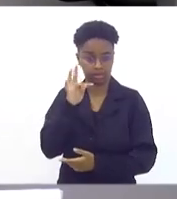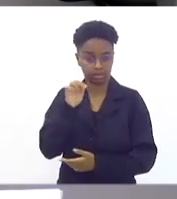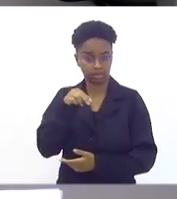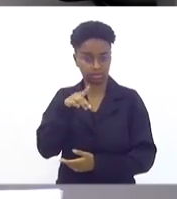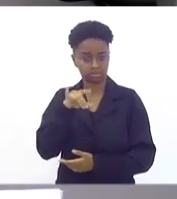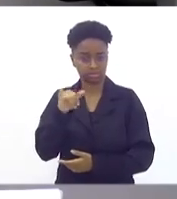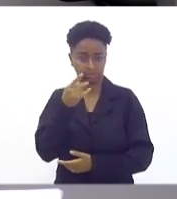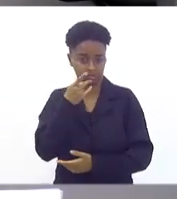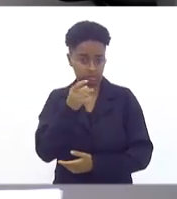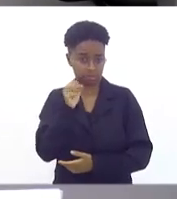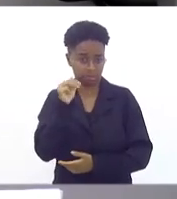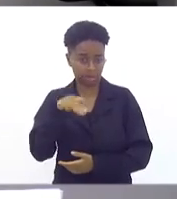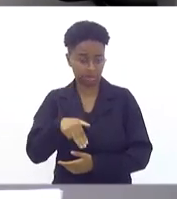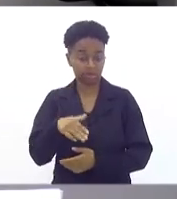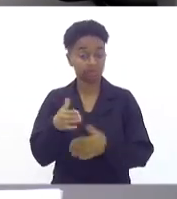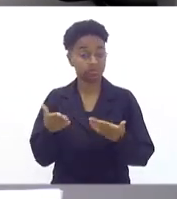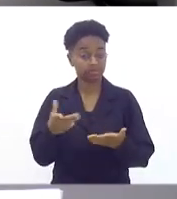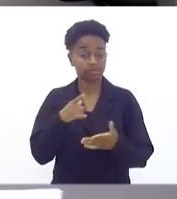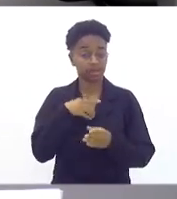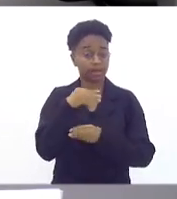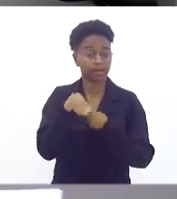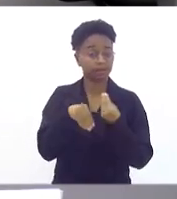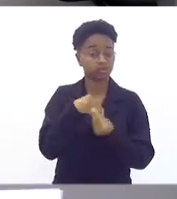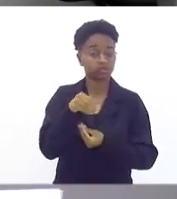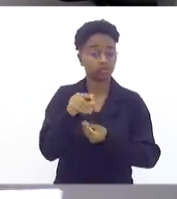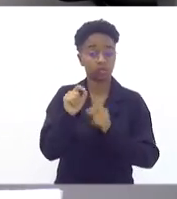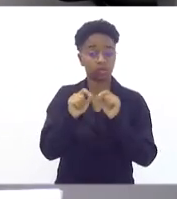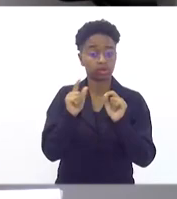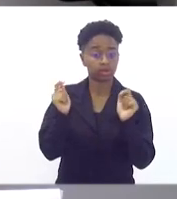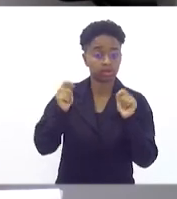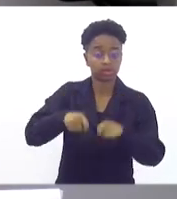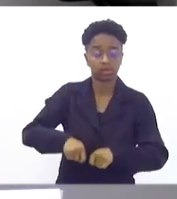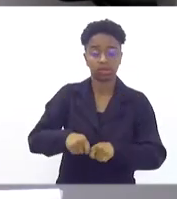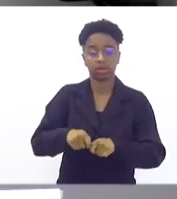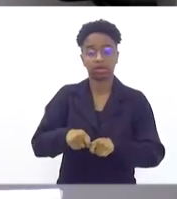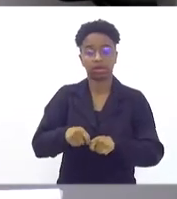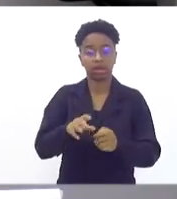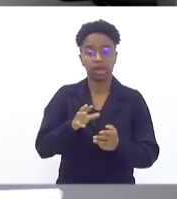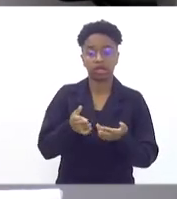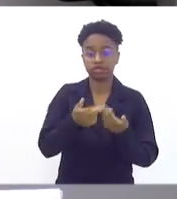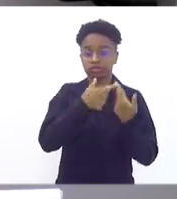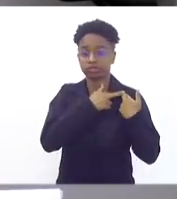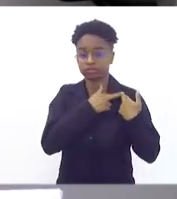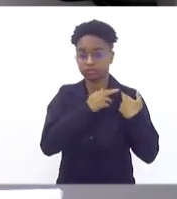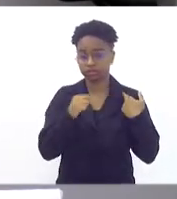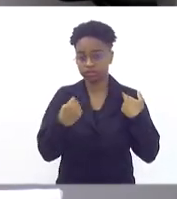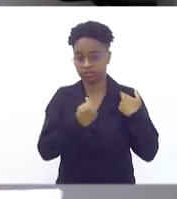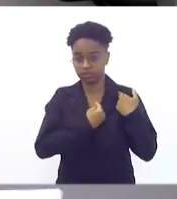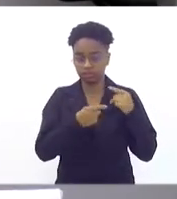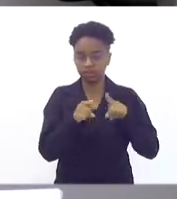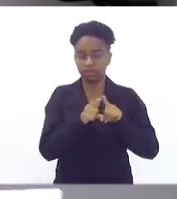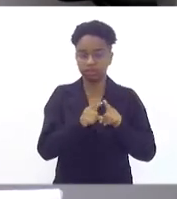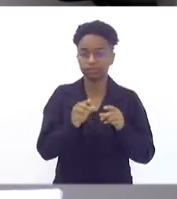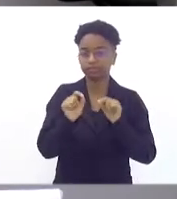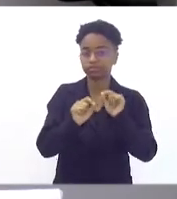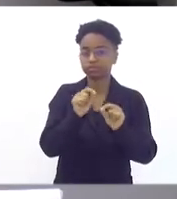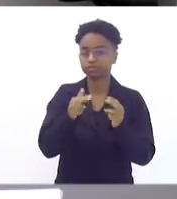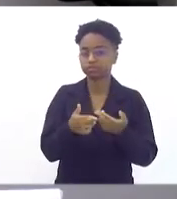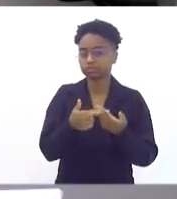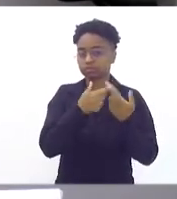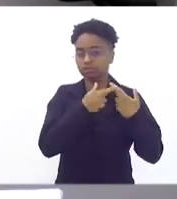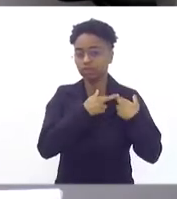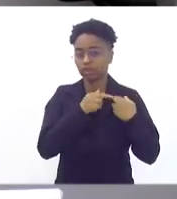que uma mistura do que que é competência da agência reguladora do que a competência do Poder concedente então muita das vezes